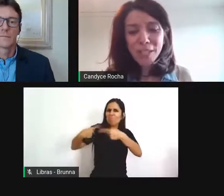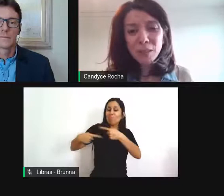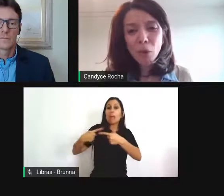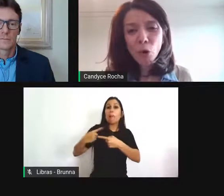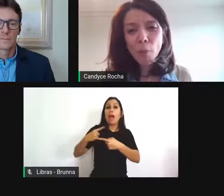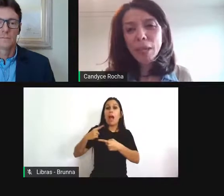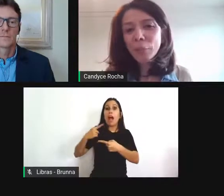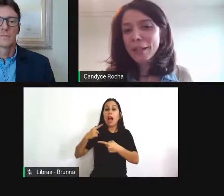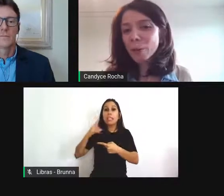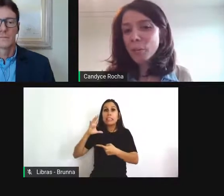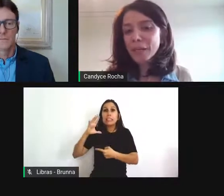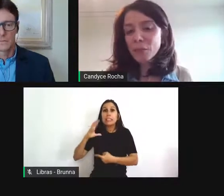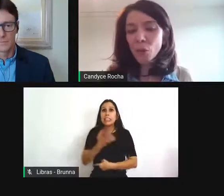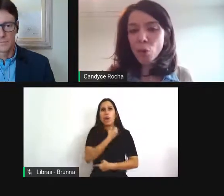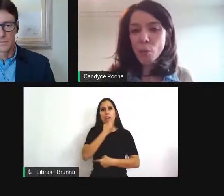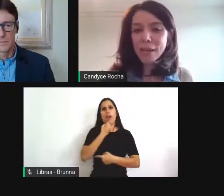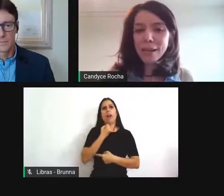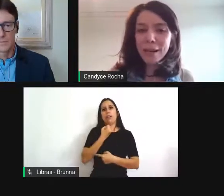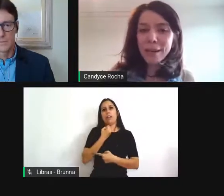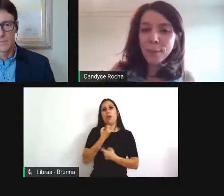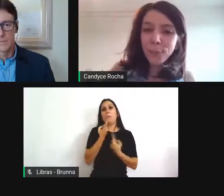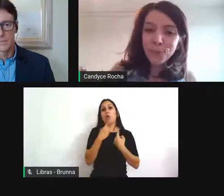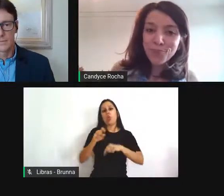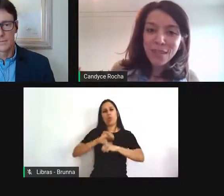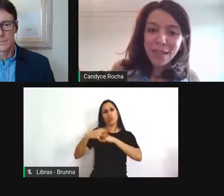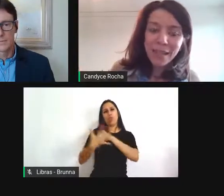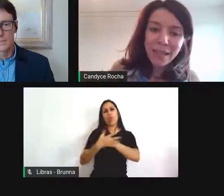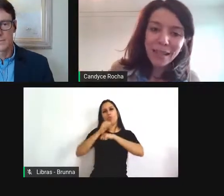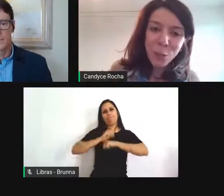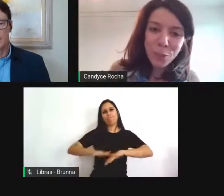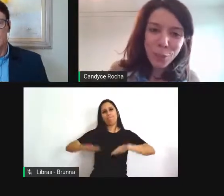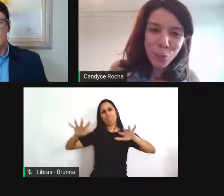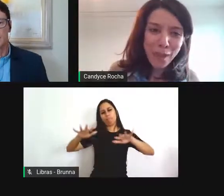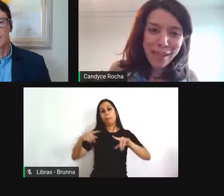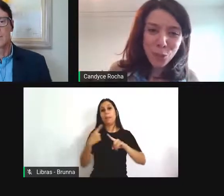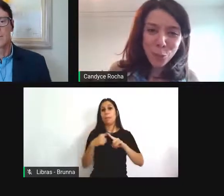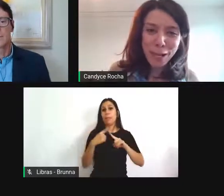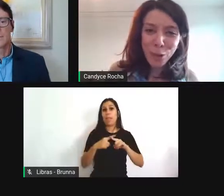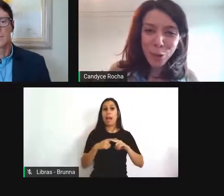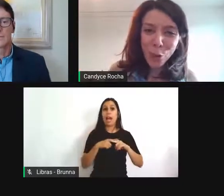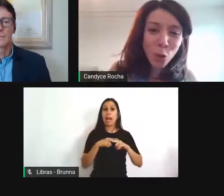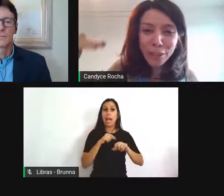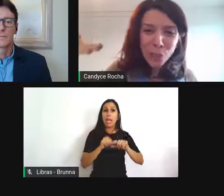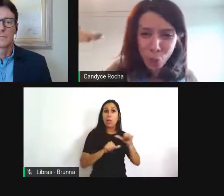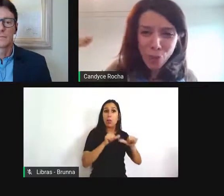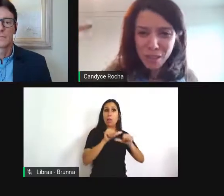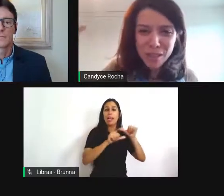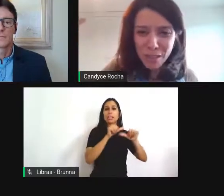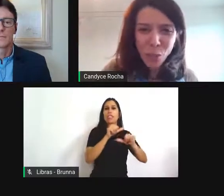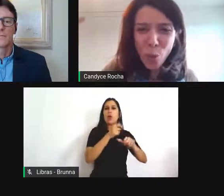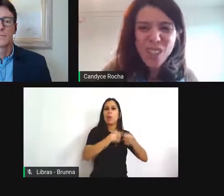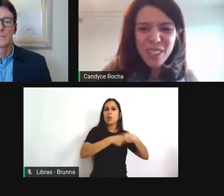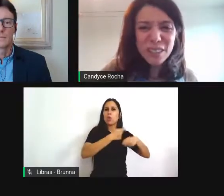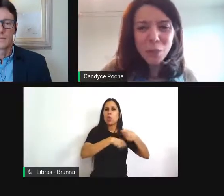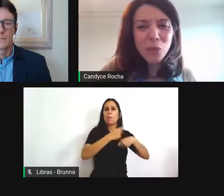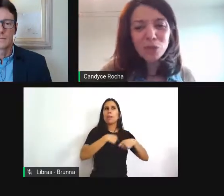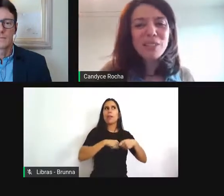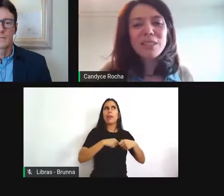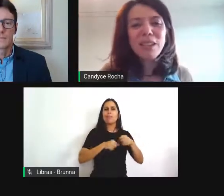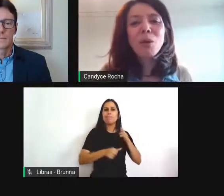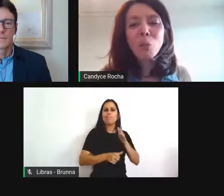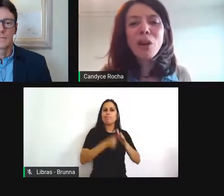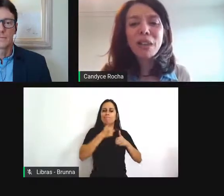só recuperação econômica, porque a recuperação econômica, ela é um primeiro passo para outras coisas ruins